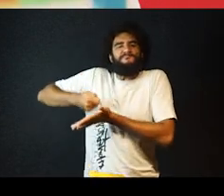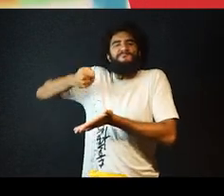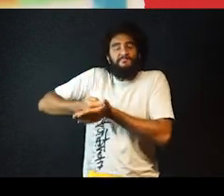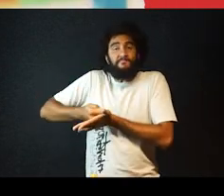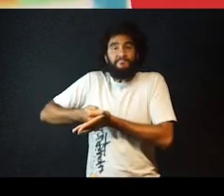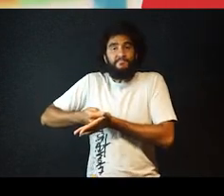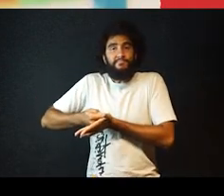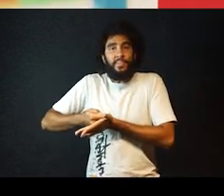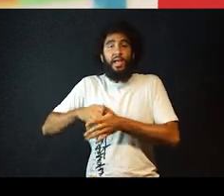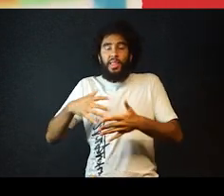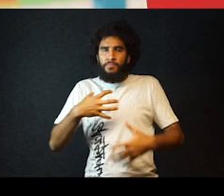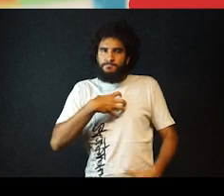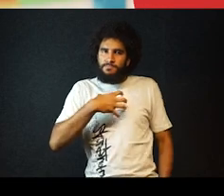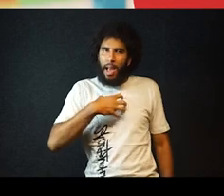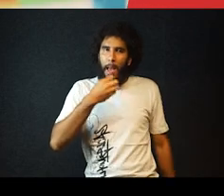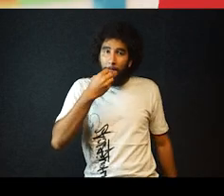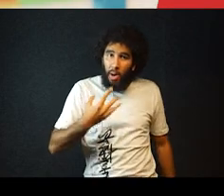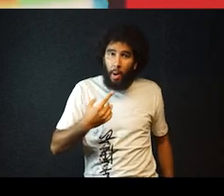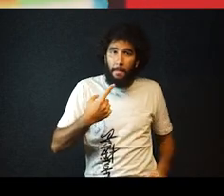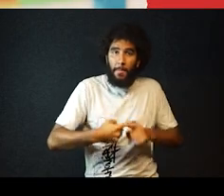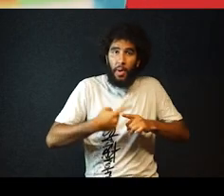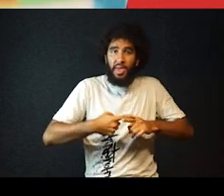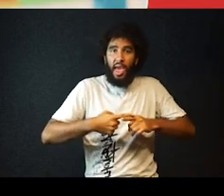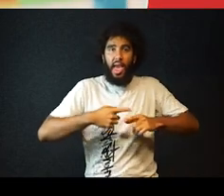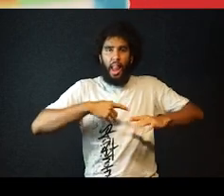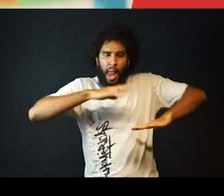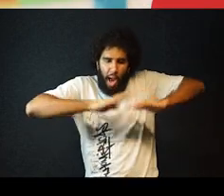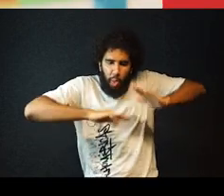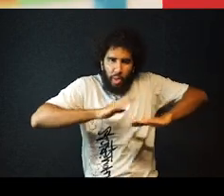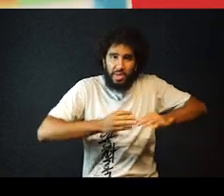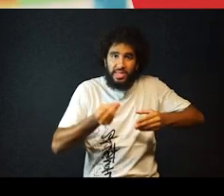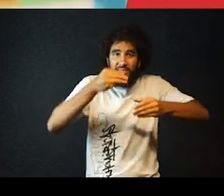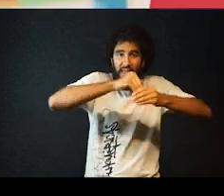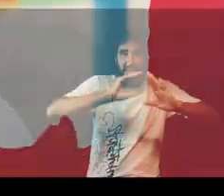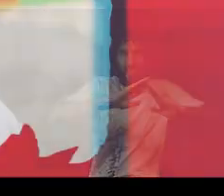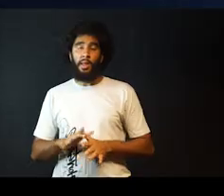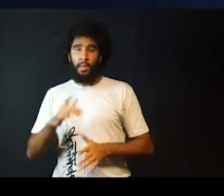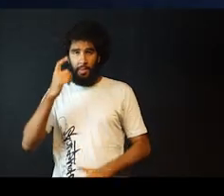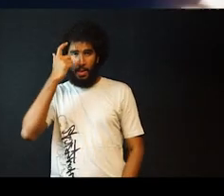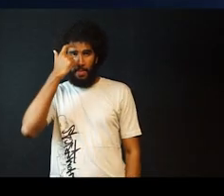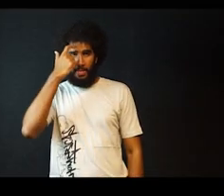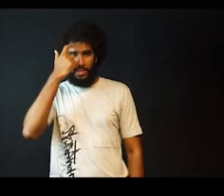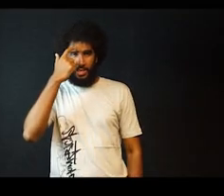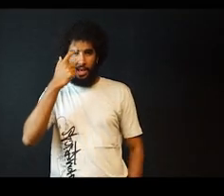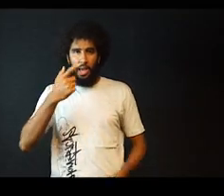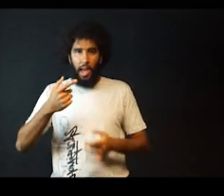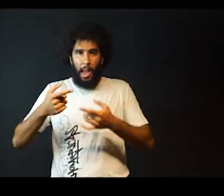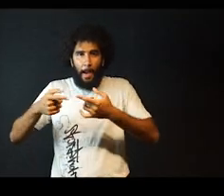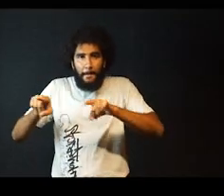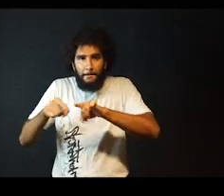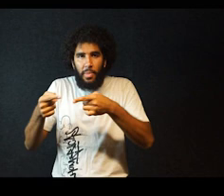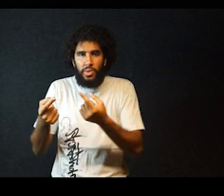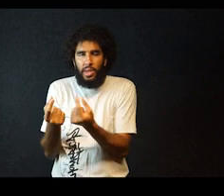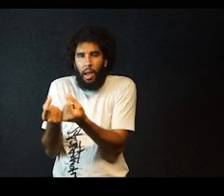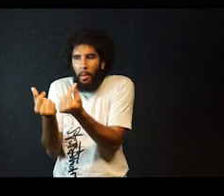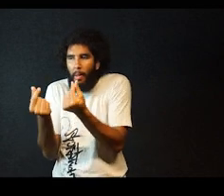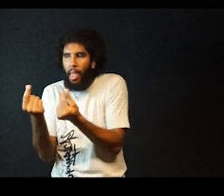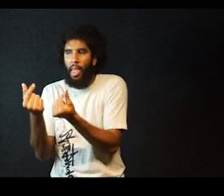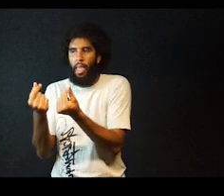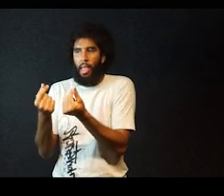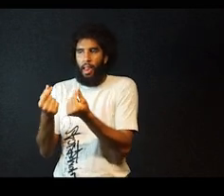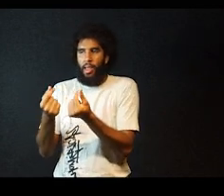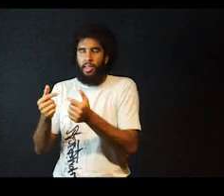pra mim, tem um peso muito grande essa atitude, essa ação dentro das escolas, né? Se pensar assim na música como fonte de